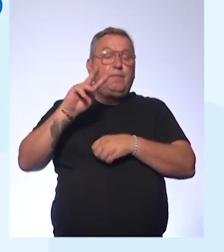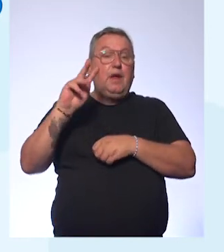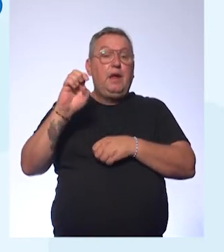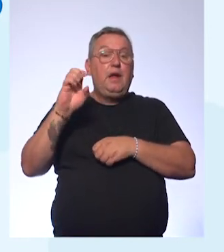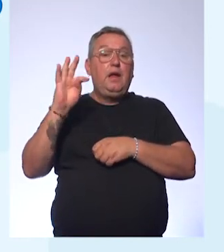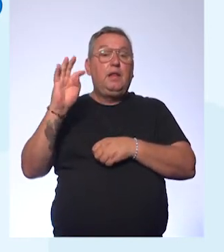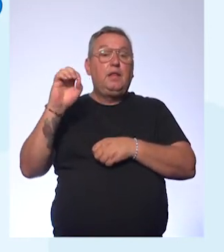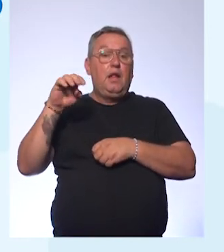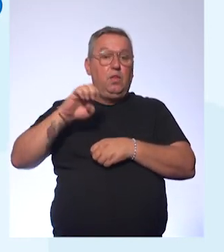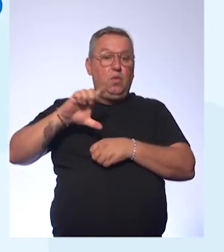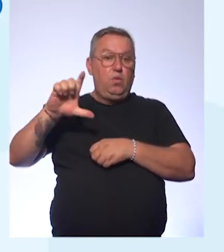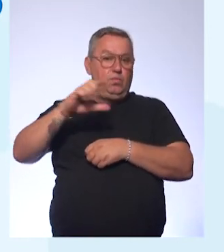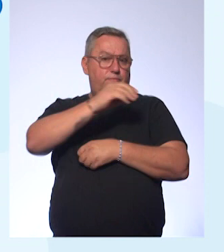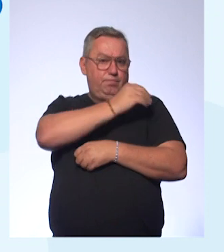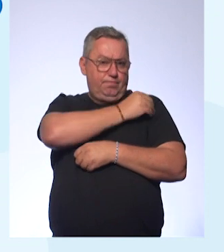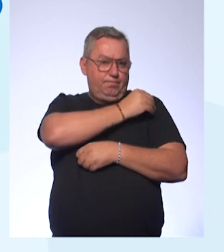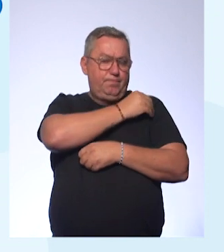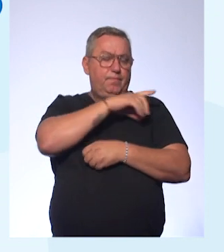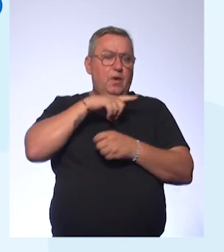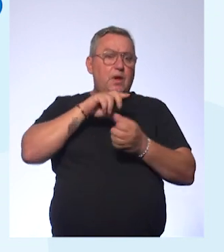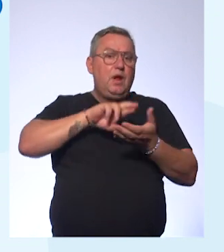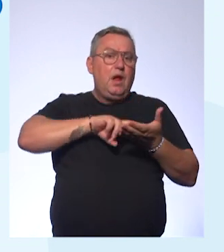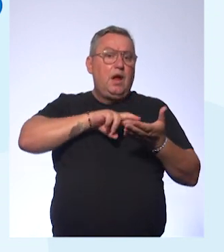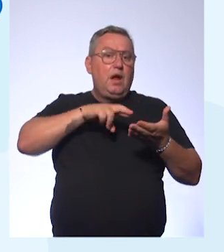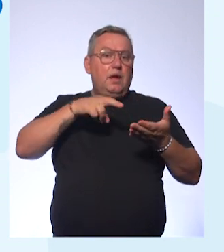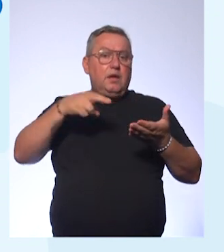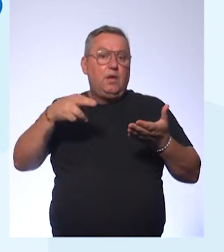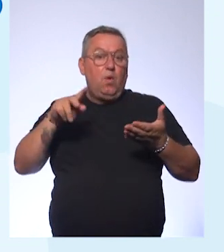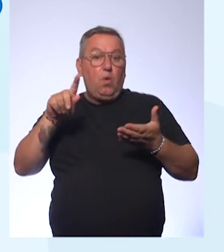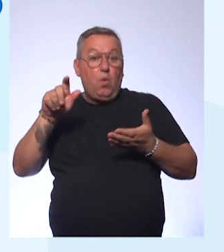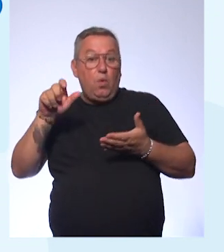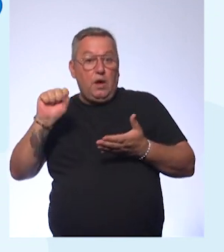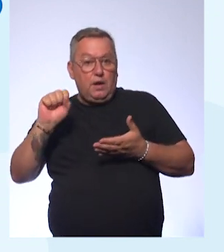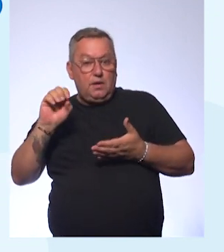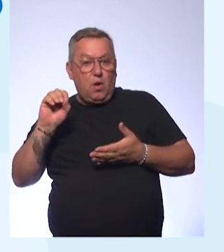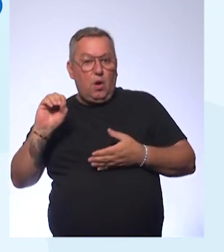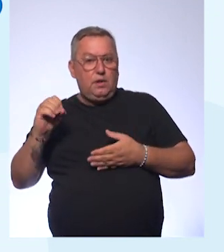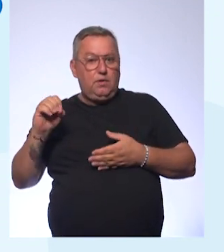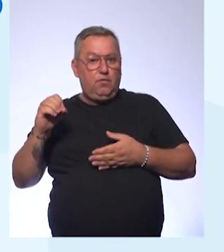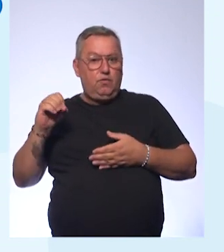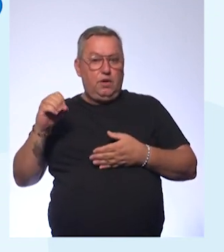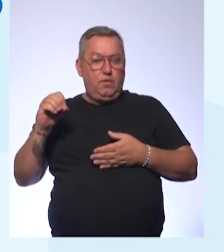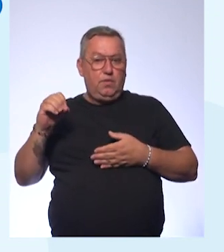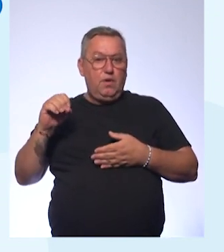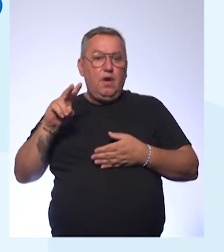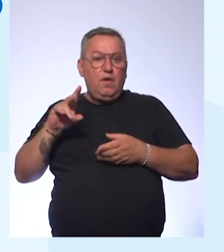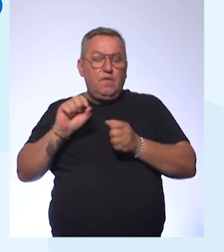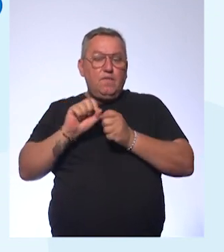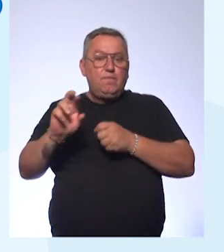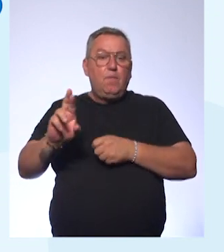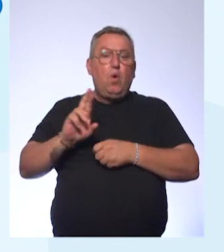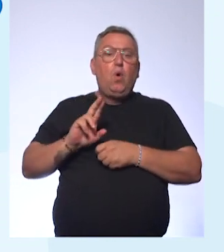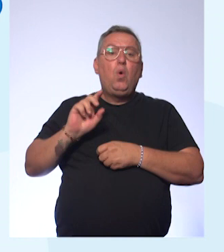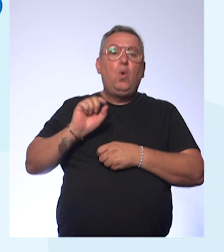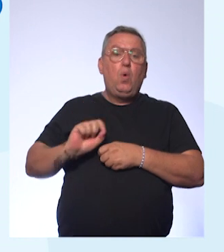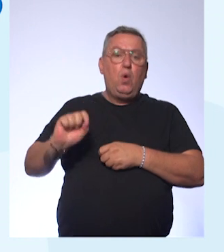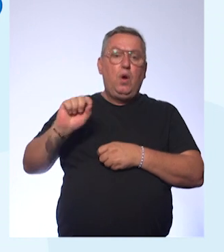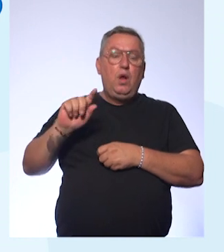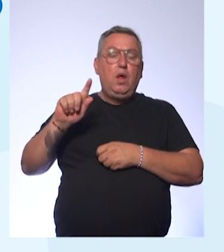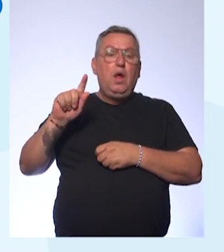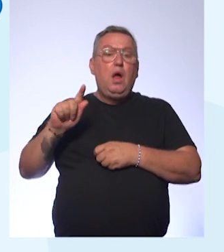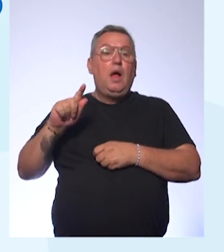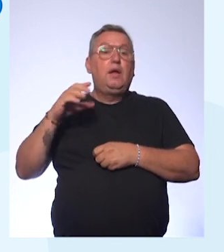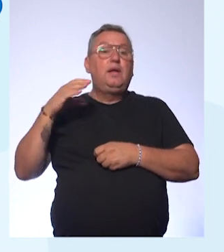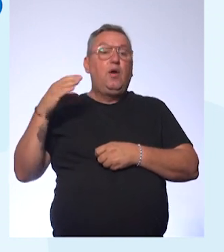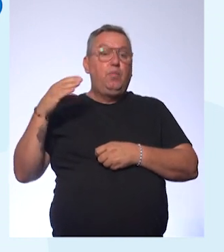Que reage com o gás oxigênio e vai produzir o gás carbônico e moléculas